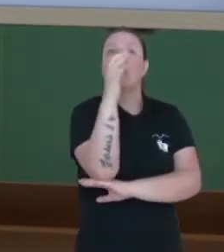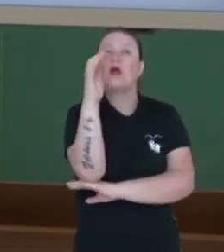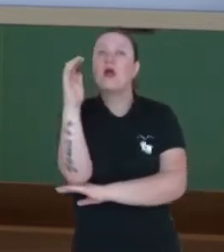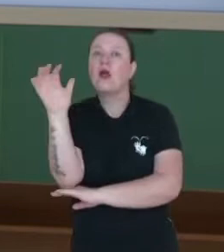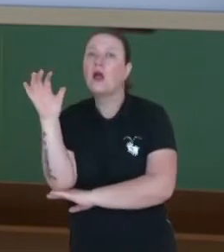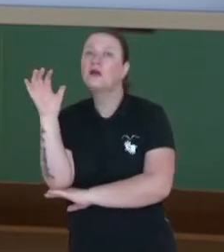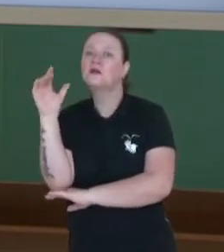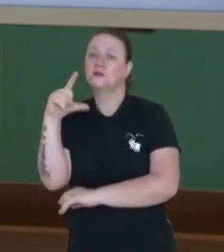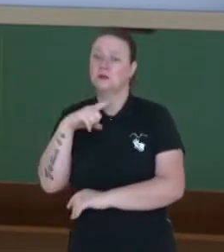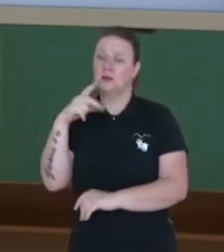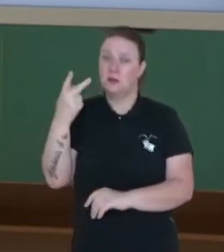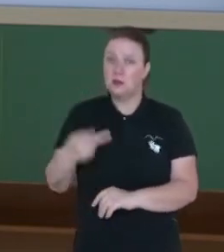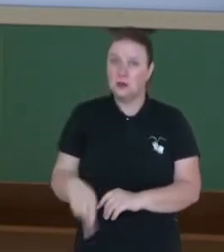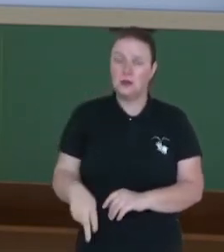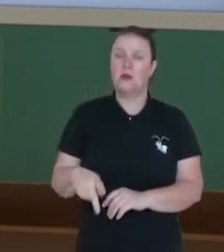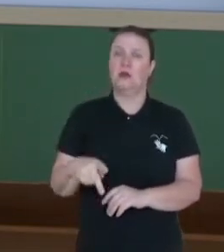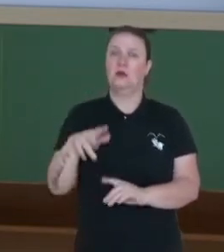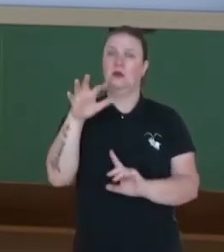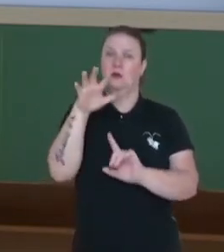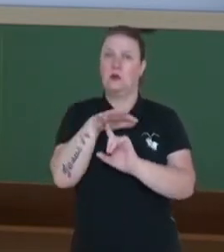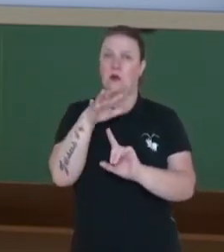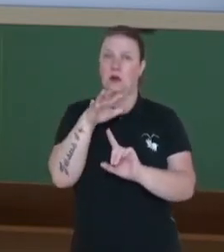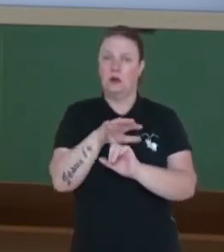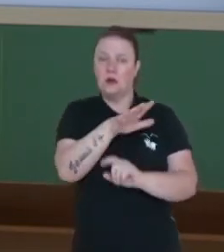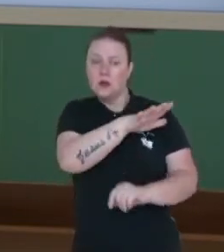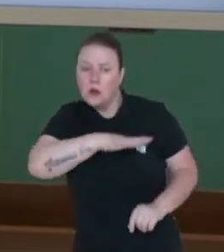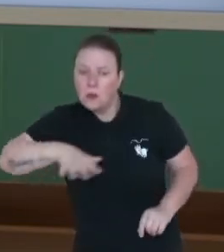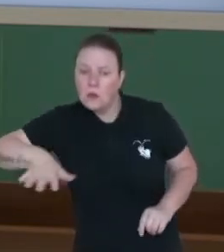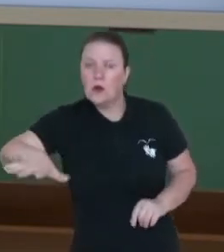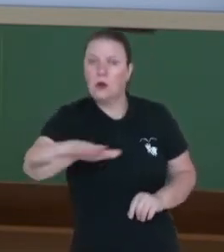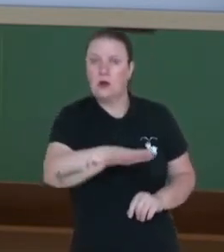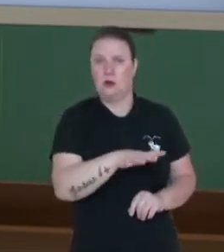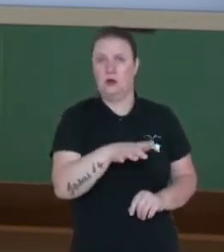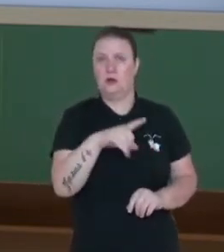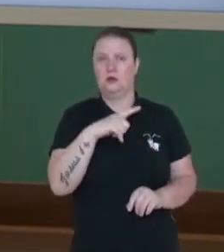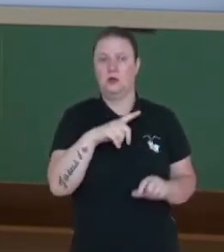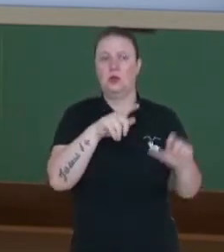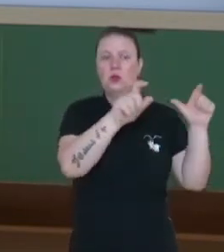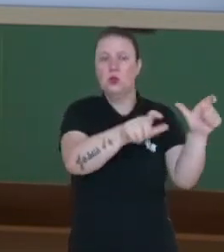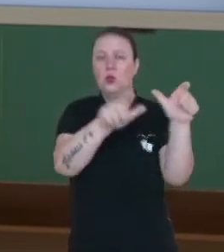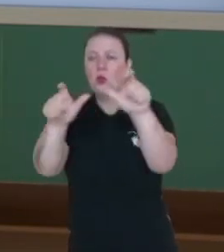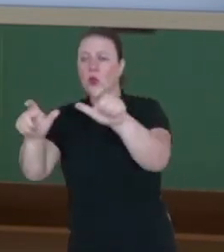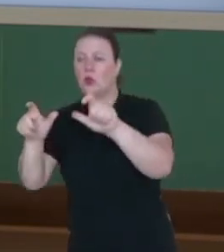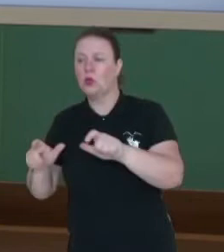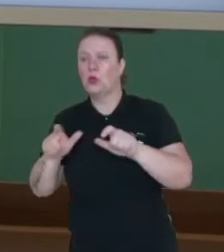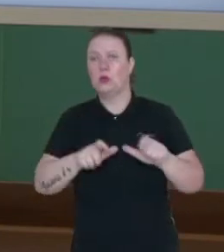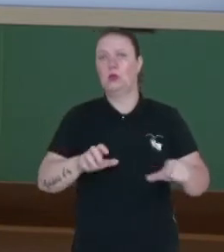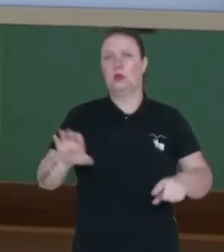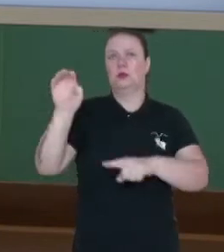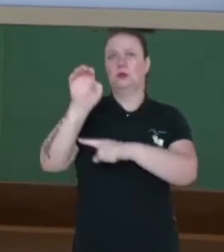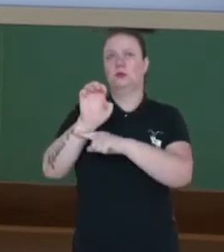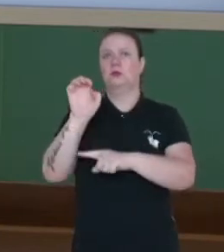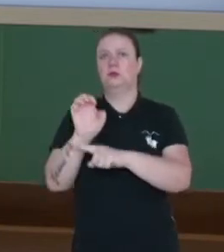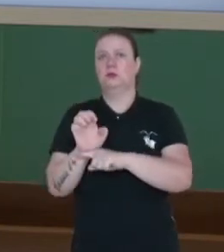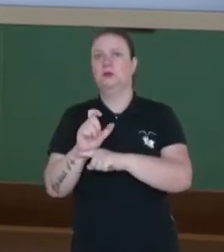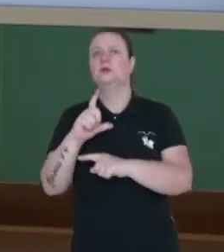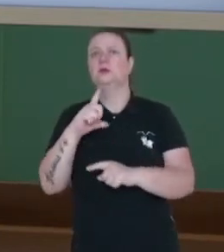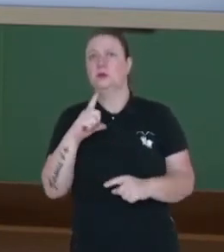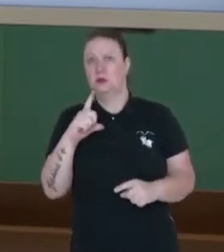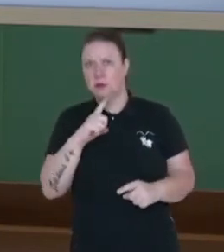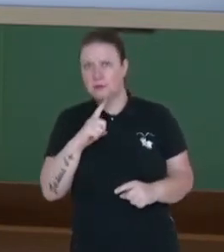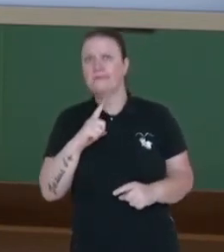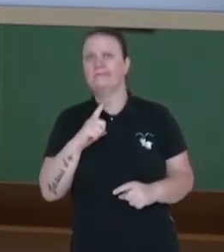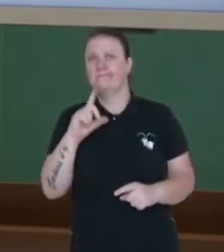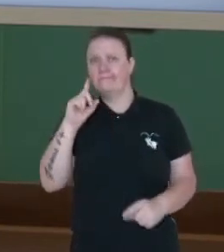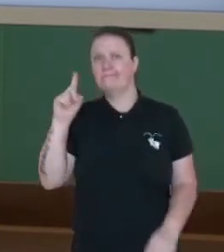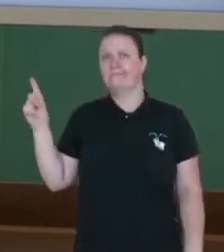no Paraná, uma área protegida, né, várias regiões do estado apresentam, né, remanescentes das florestas de